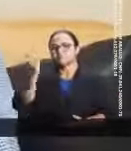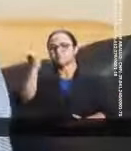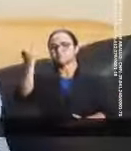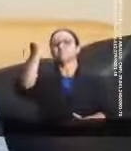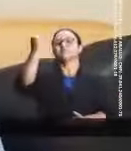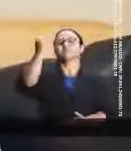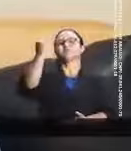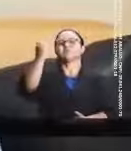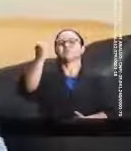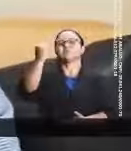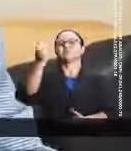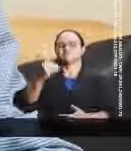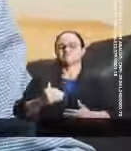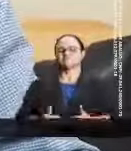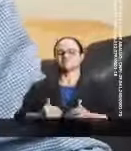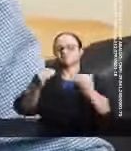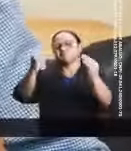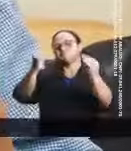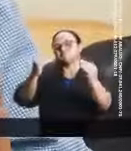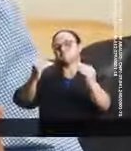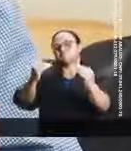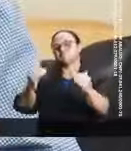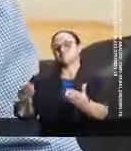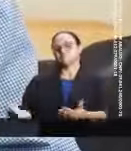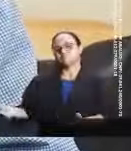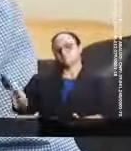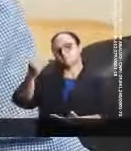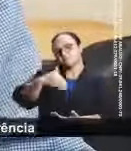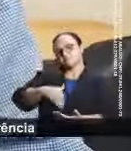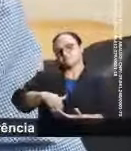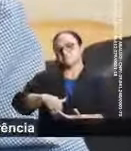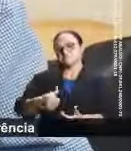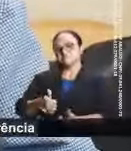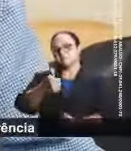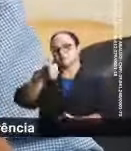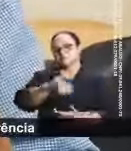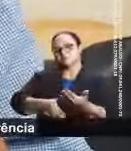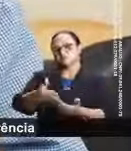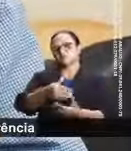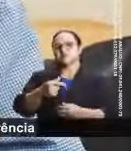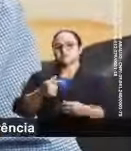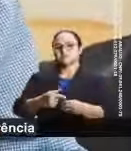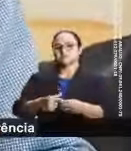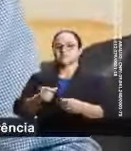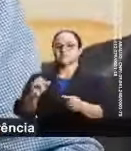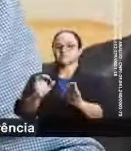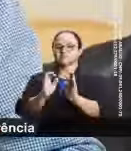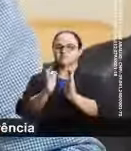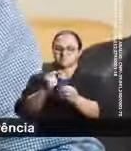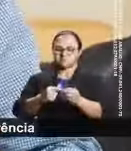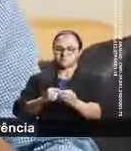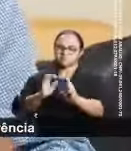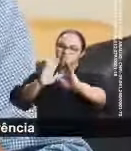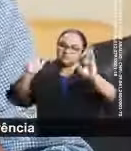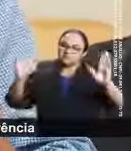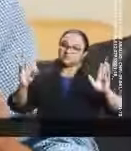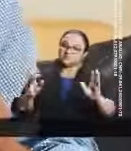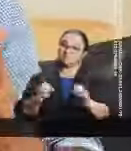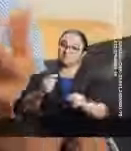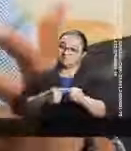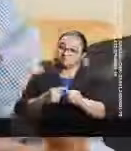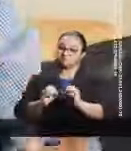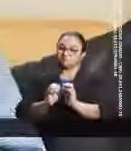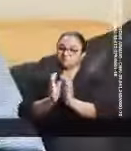para nós alavancarmos O Retorno dessa cidade é cidade voltar a brilhar a sua cidade passou a ser referência